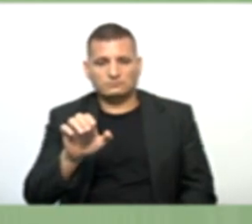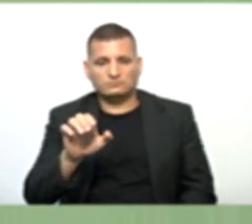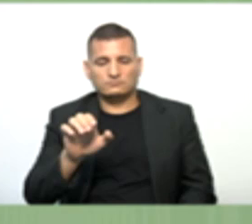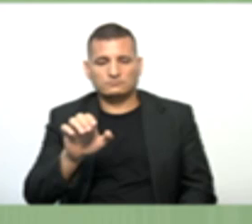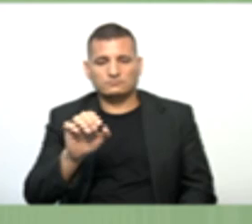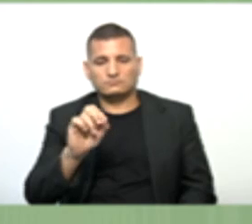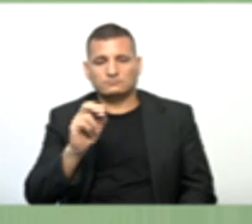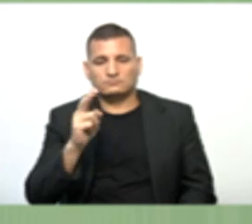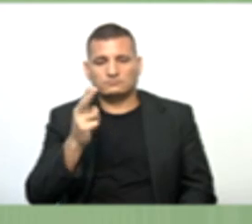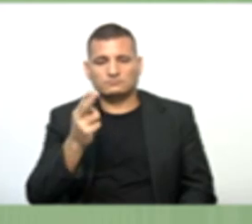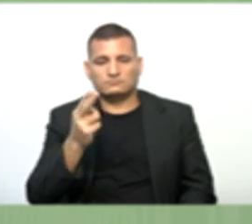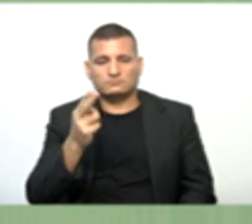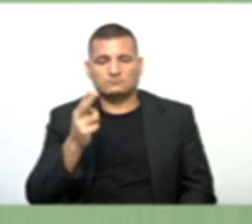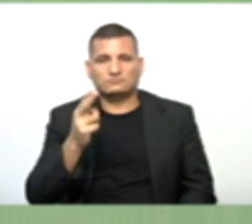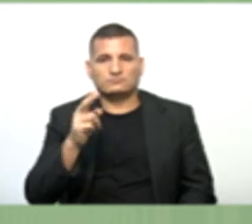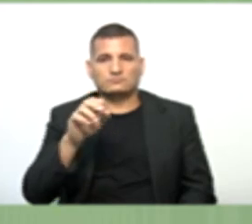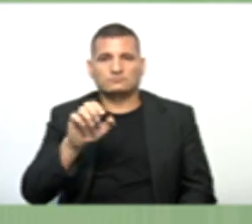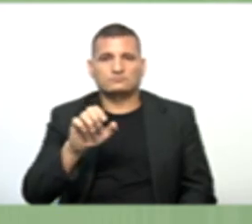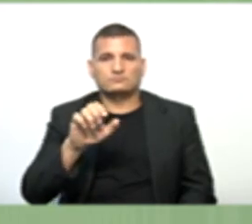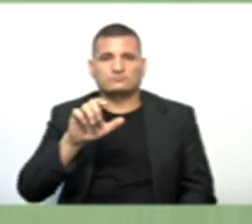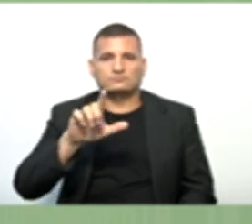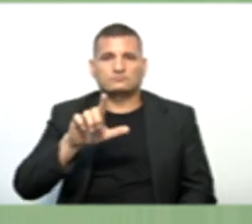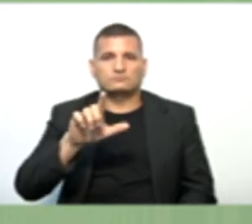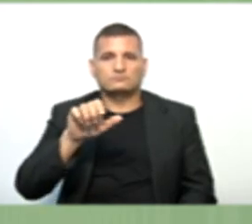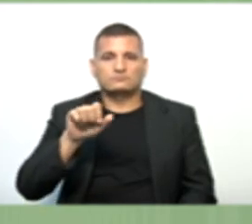ou que é false.